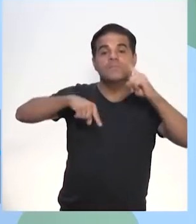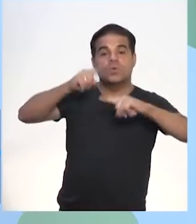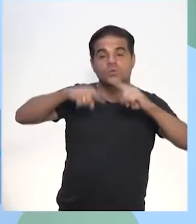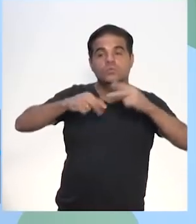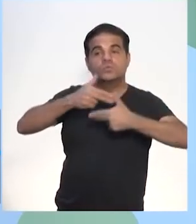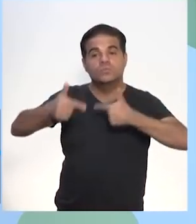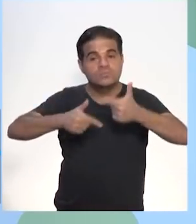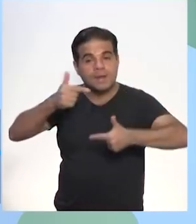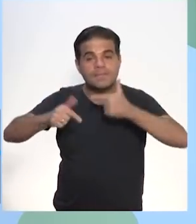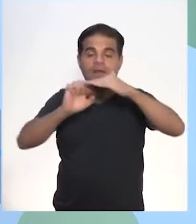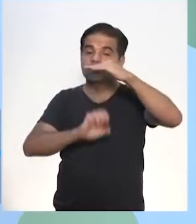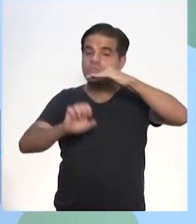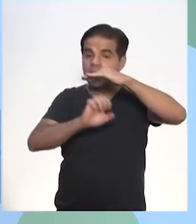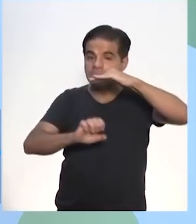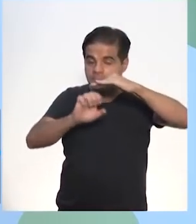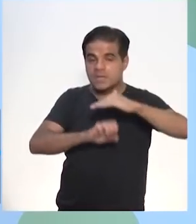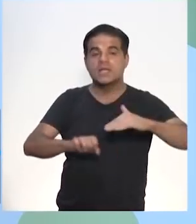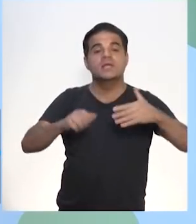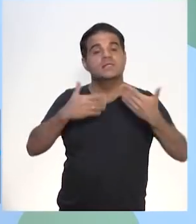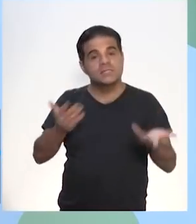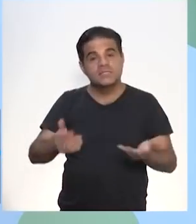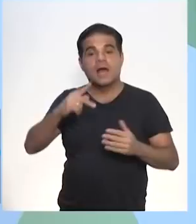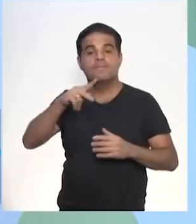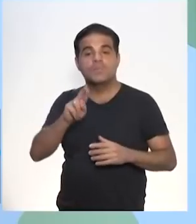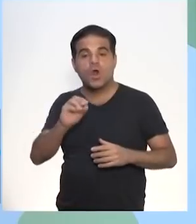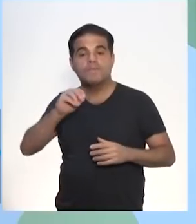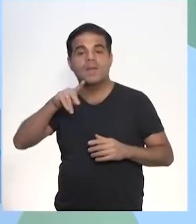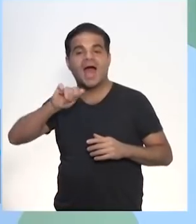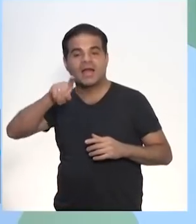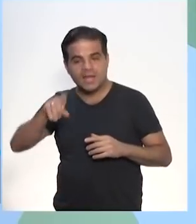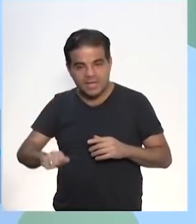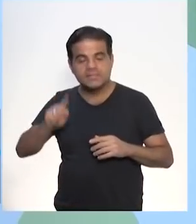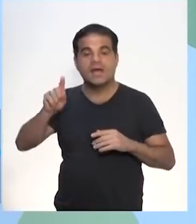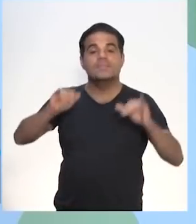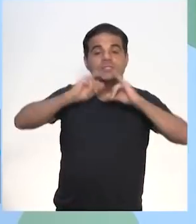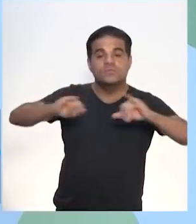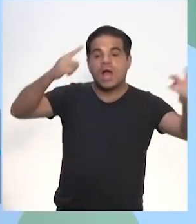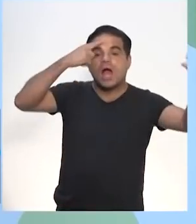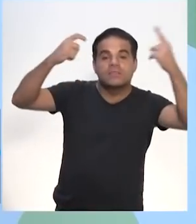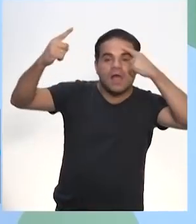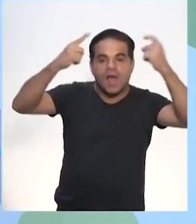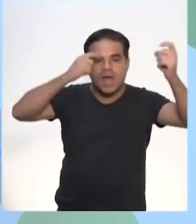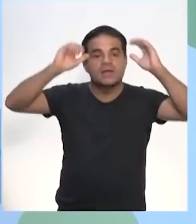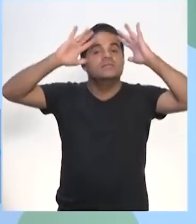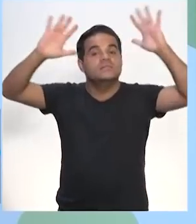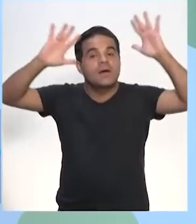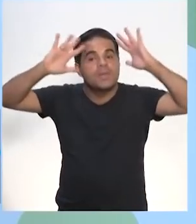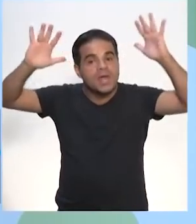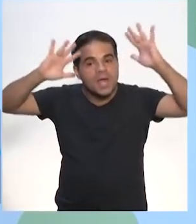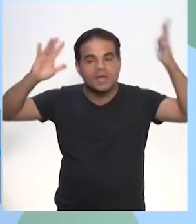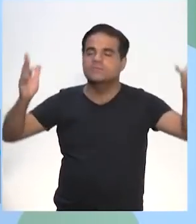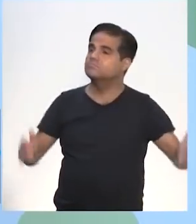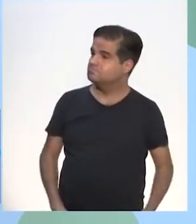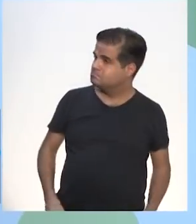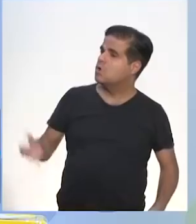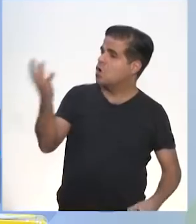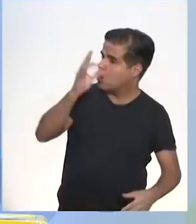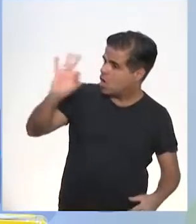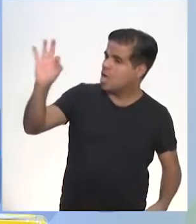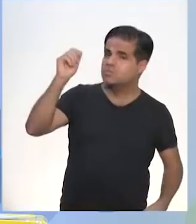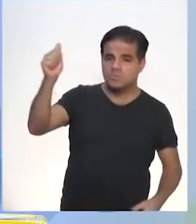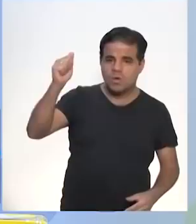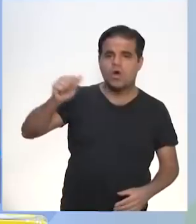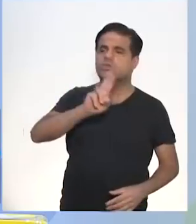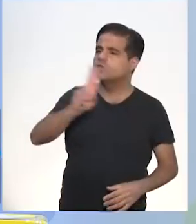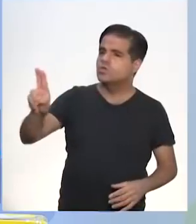serviço de uma empresa, para fins comerciais. Já a propaganda é utilizada para divulgar ideias, pensamentos e causas. Ótimo! Como é o nome do aluno mesmo?